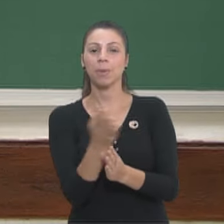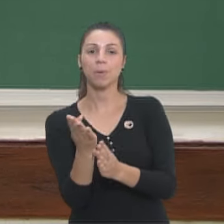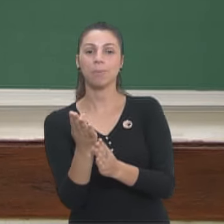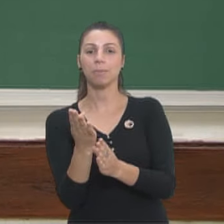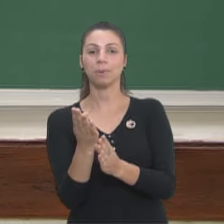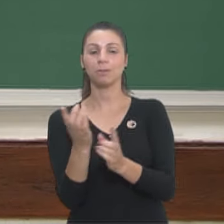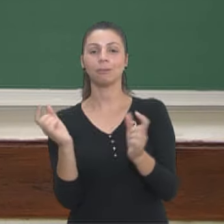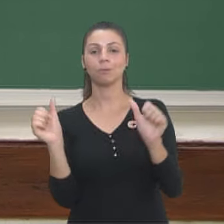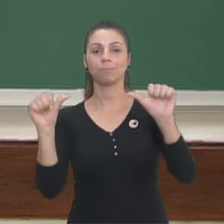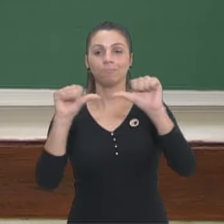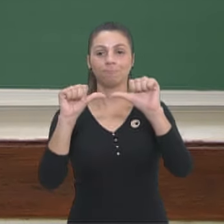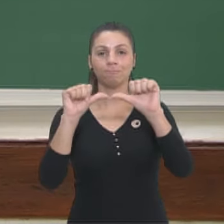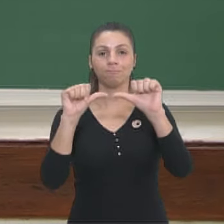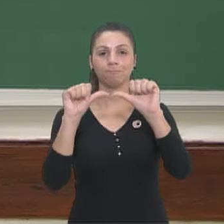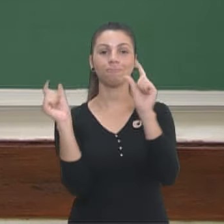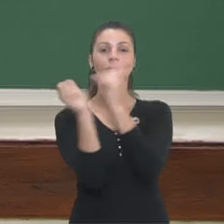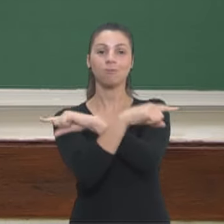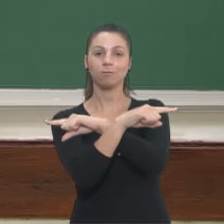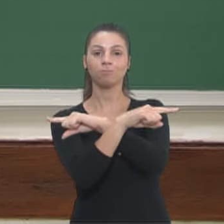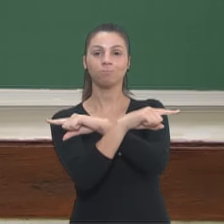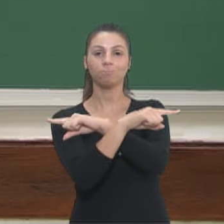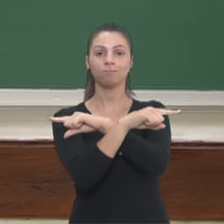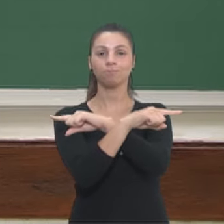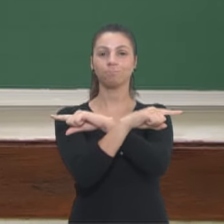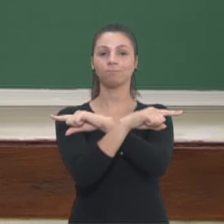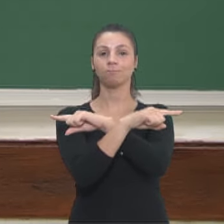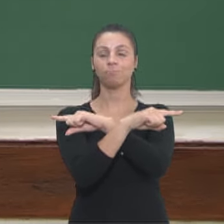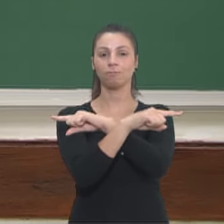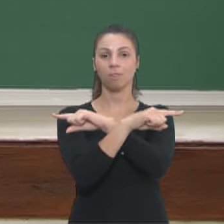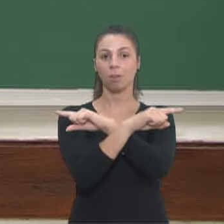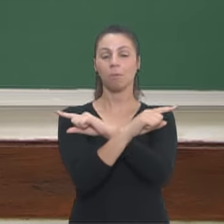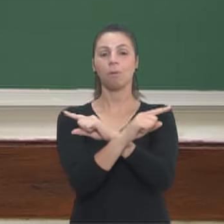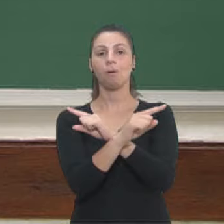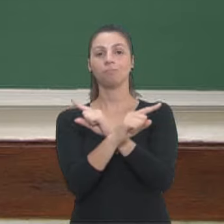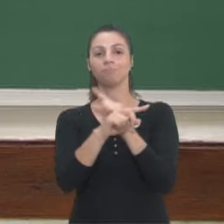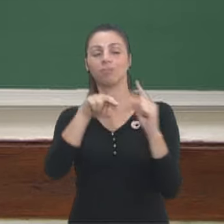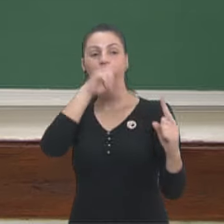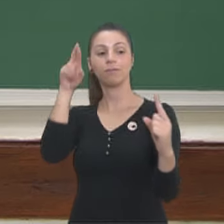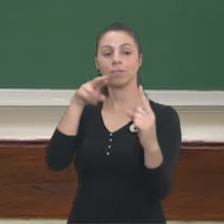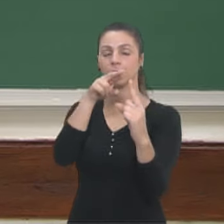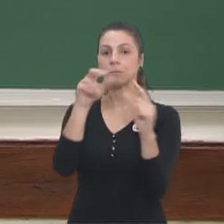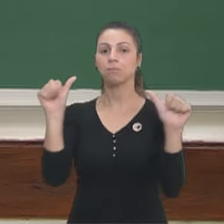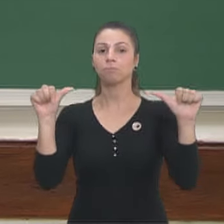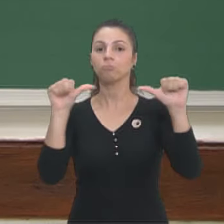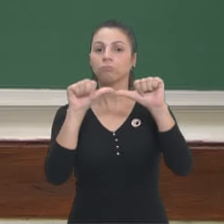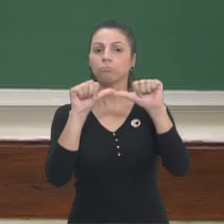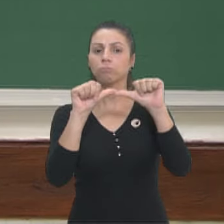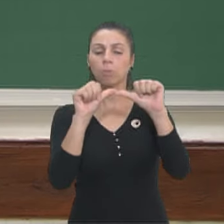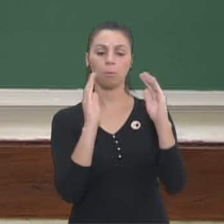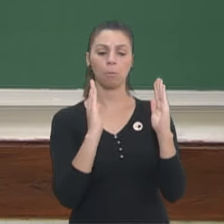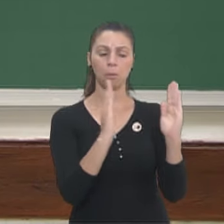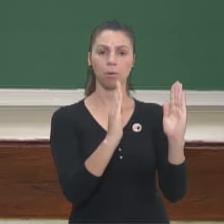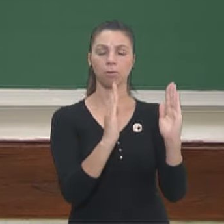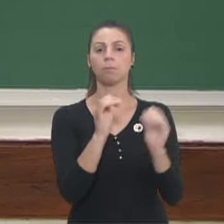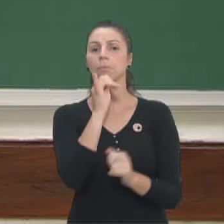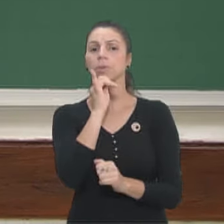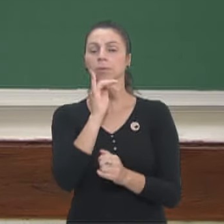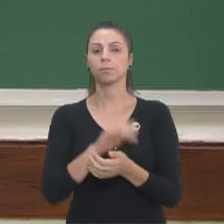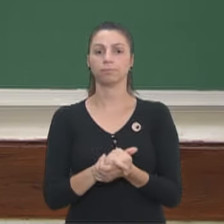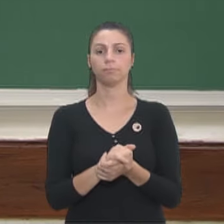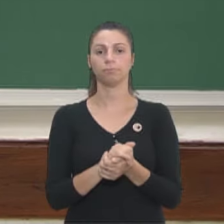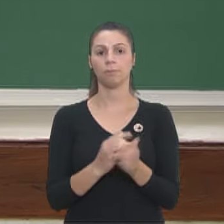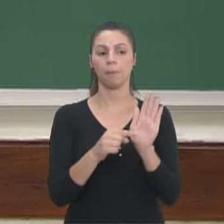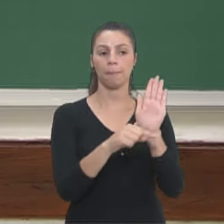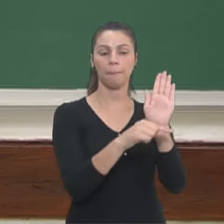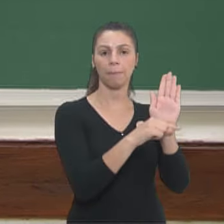aqueles que estão em sentidos opostos a partir do referencial, mas são iguais em módulos. Então, um exemplo, menos